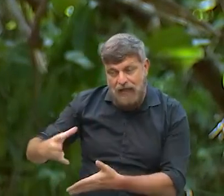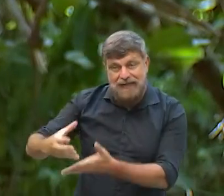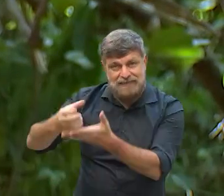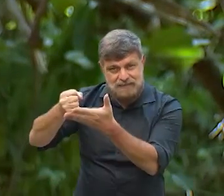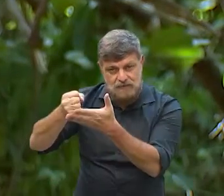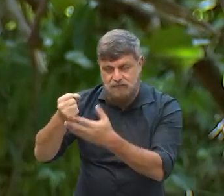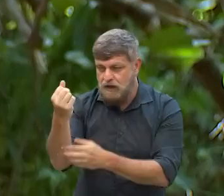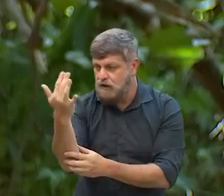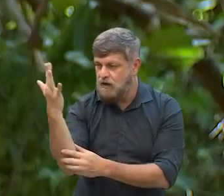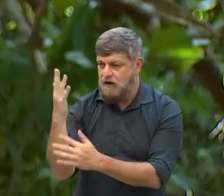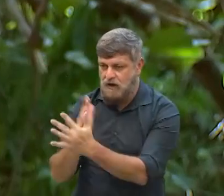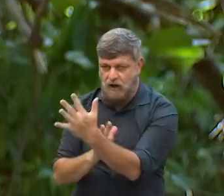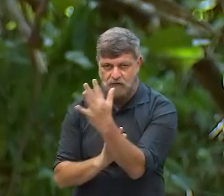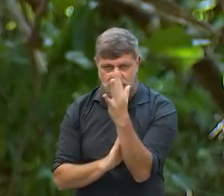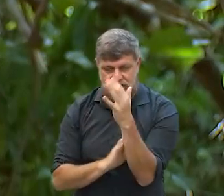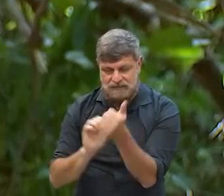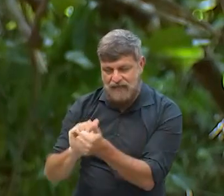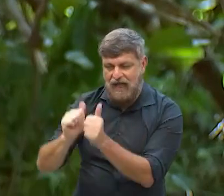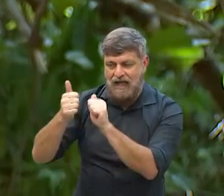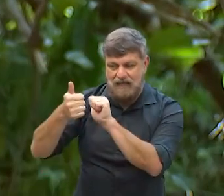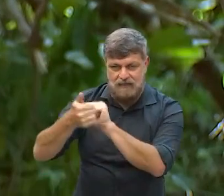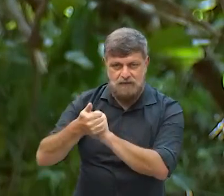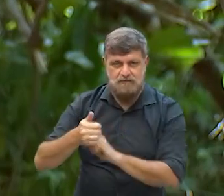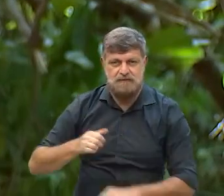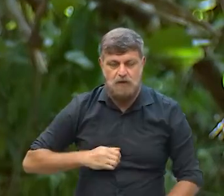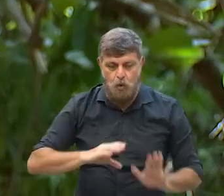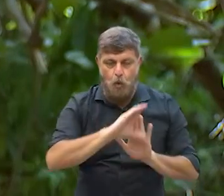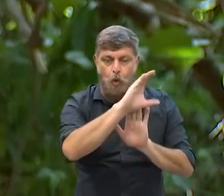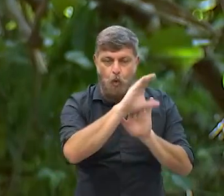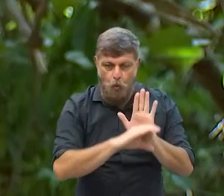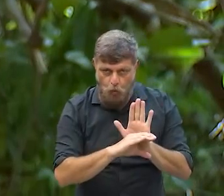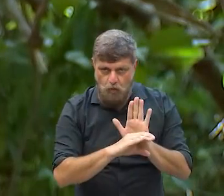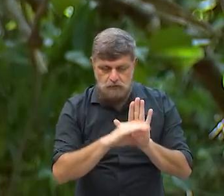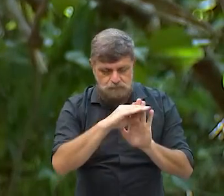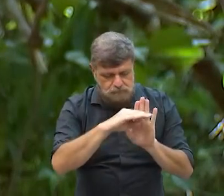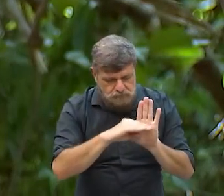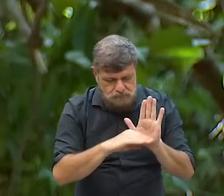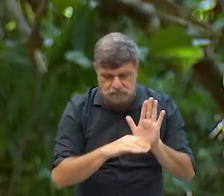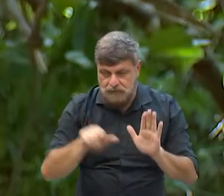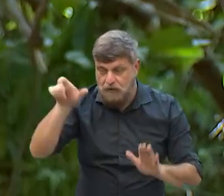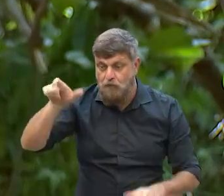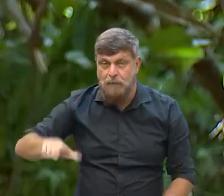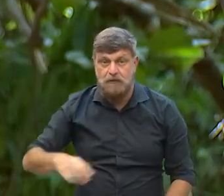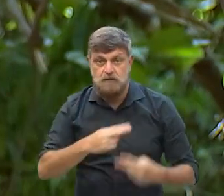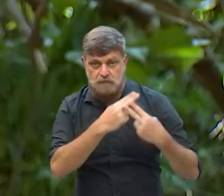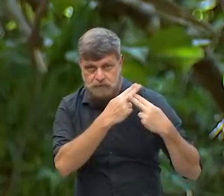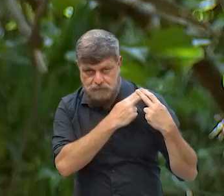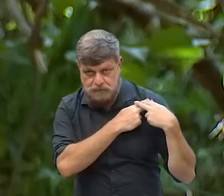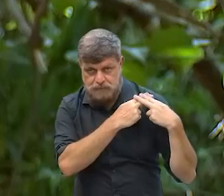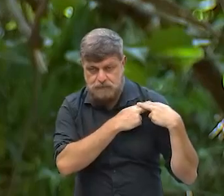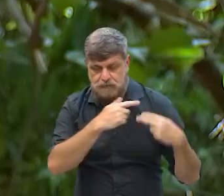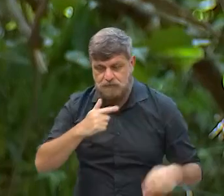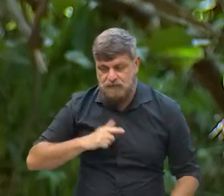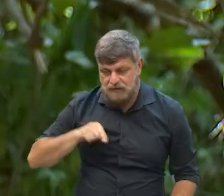áreas de floresta, né? A adequação ali com o Código Florestal, então ele tem o cuidado de ter a sua reserva